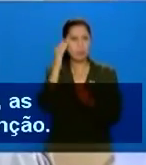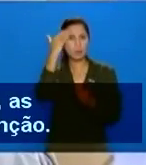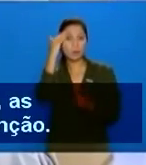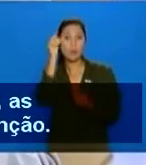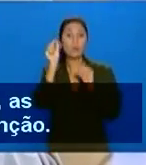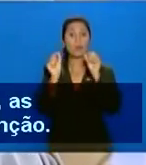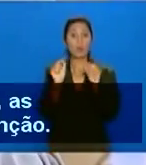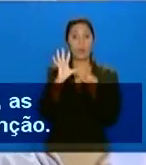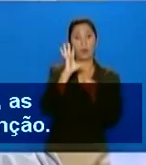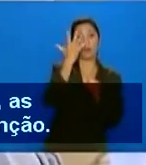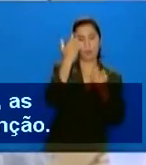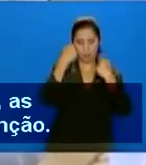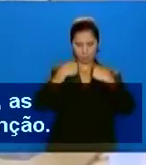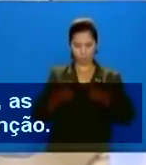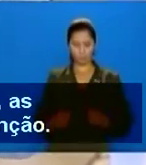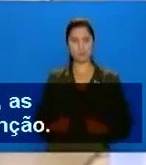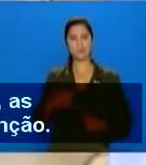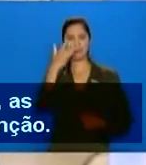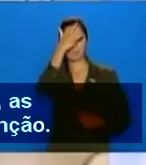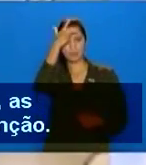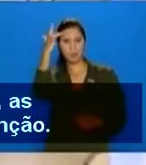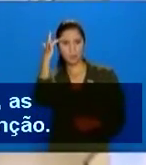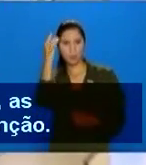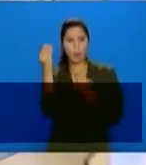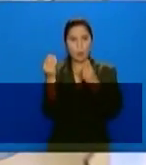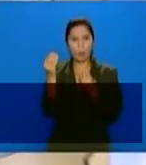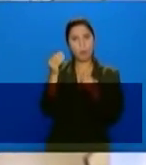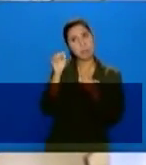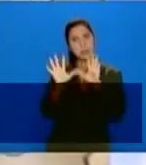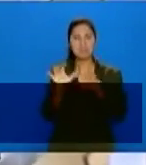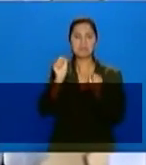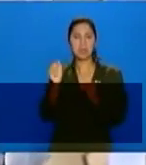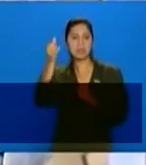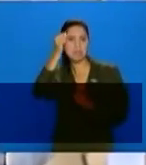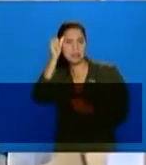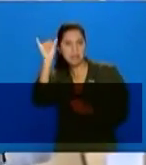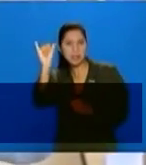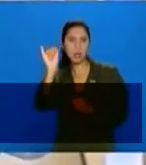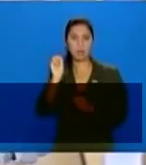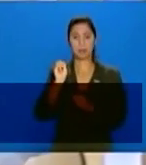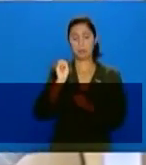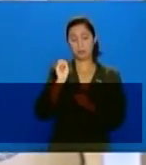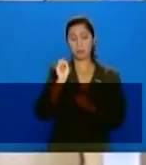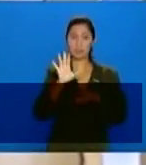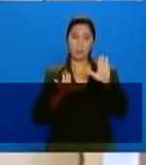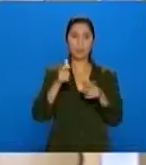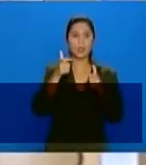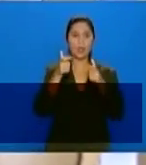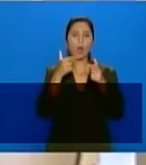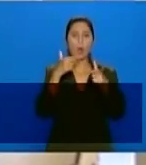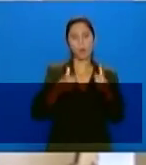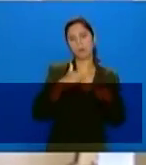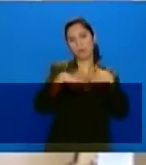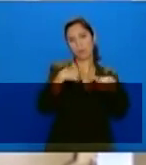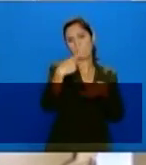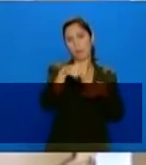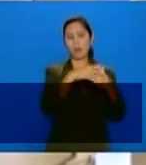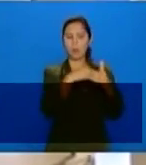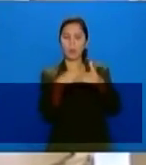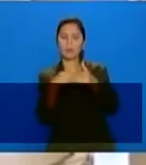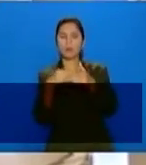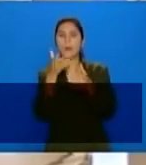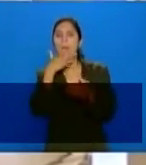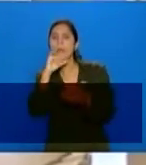as implicações que isso tem no organismo, as formas, de repente, de prevenção, dependendo do local que você trabalha, para a orientação